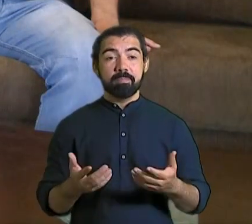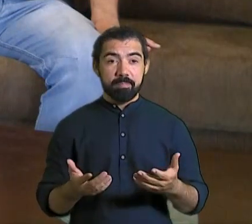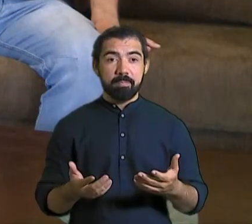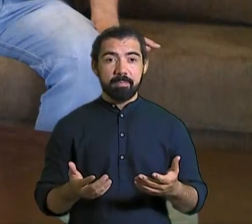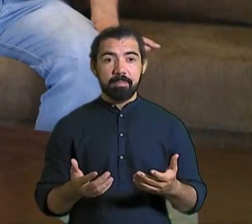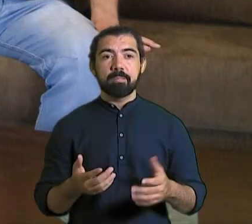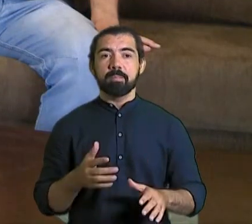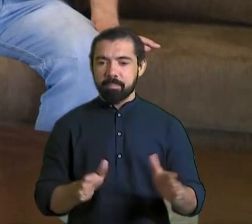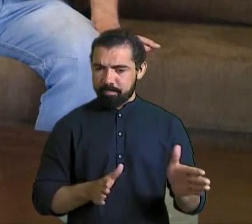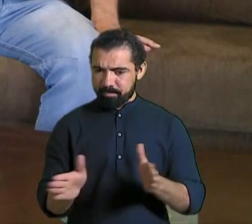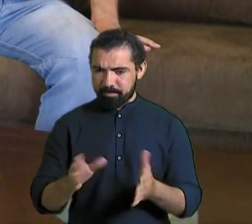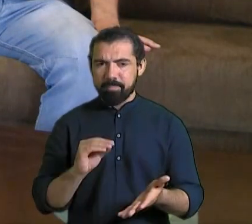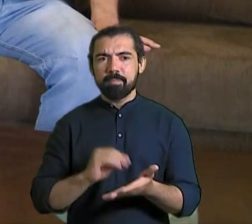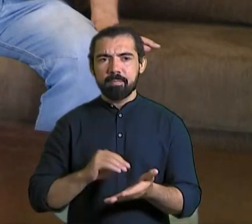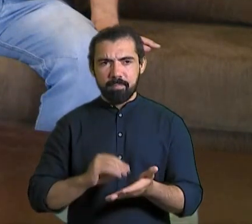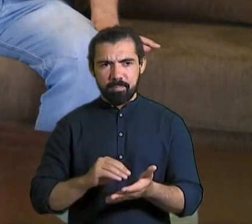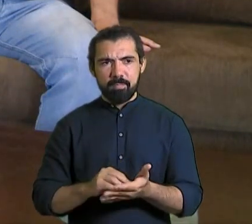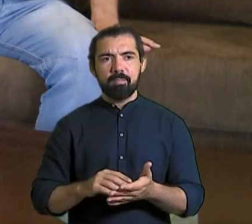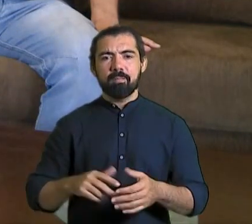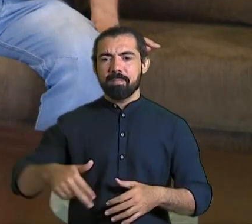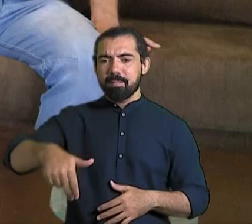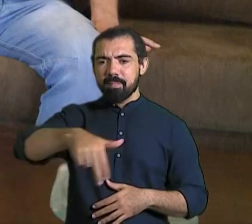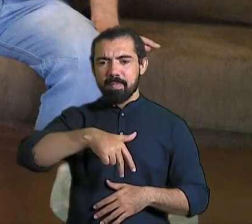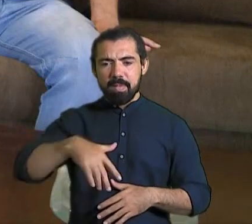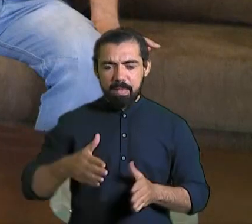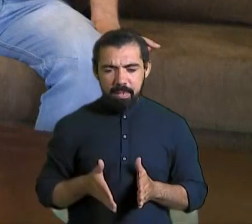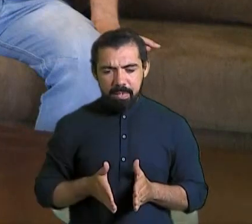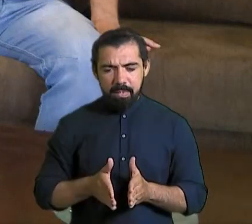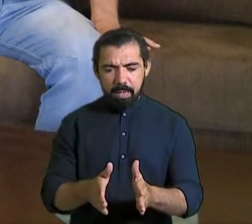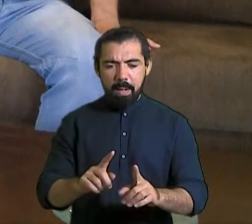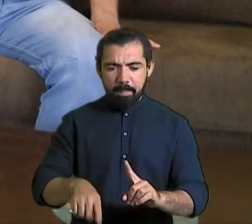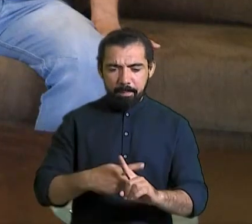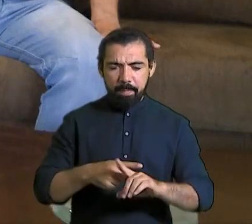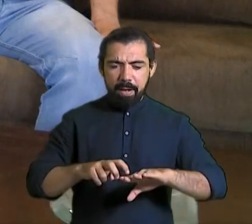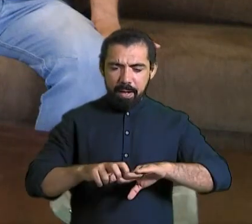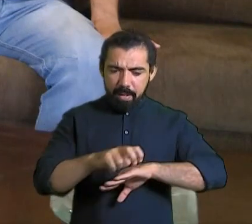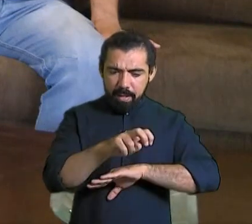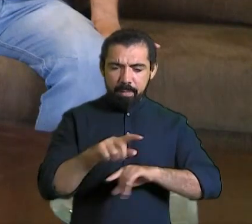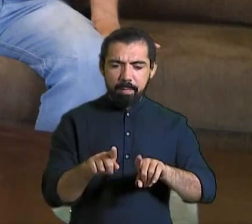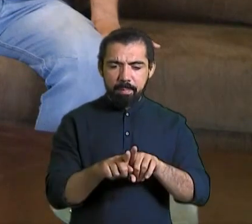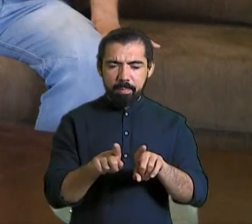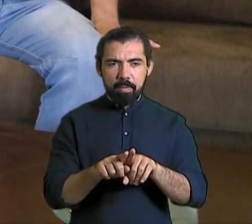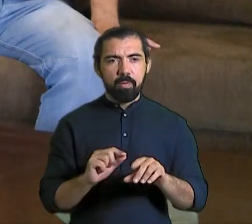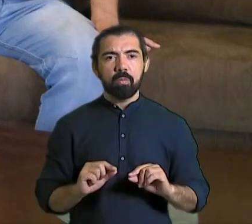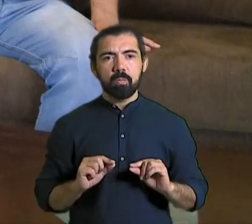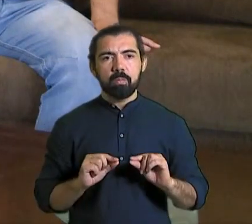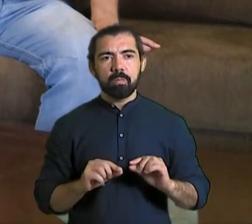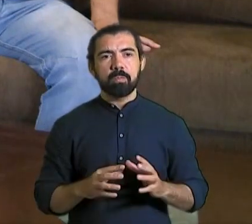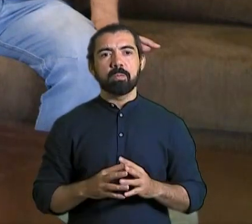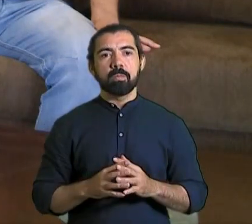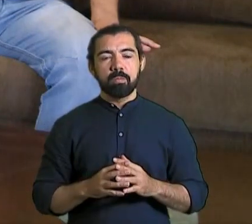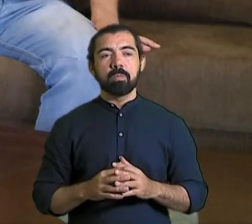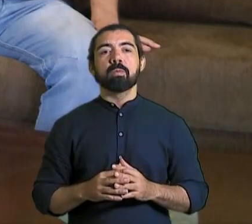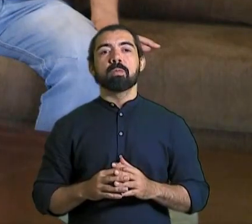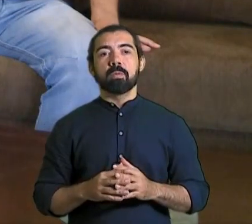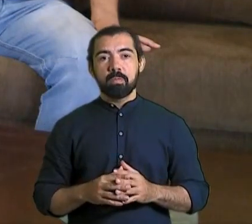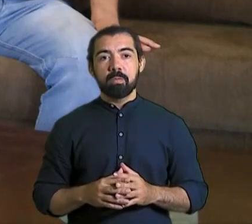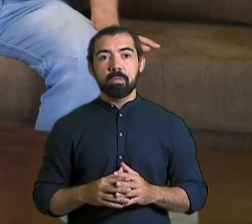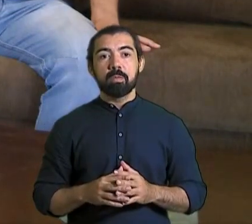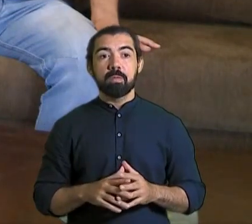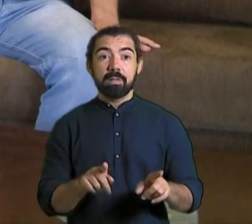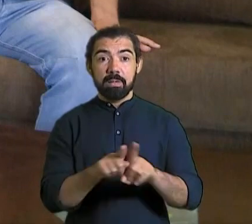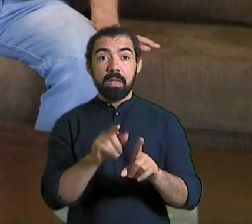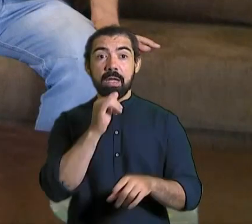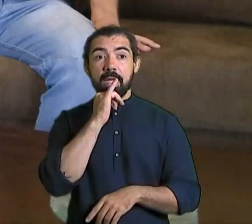E mais mobilidade, como eu falei, mais piso, mais podotátil, mais rampa, menos as árvores de uma posição